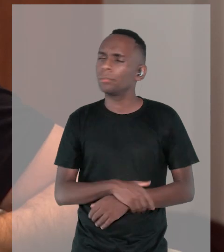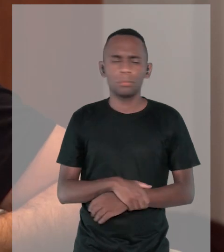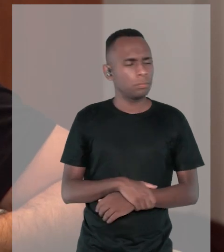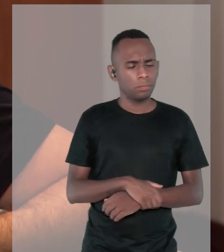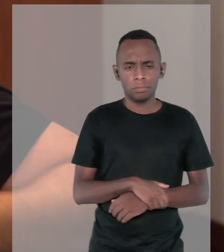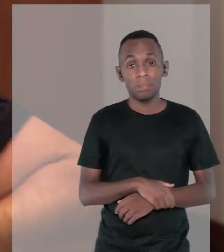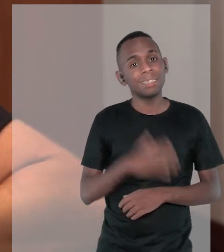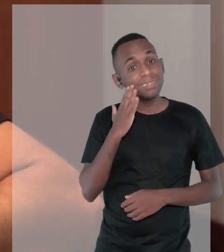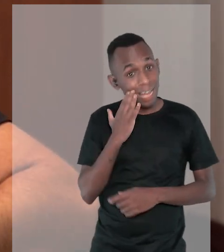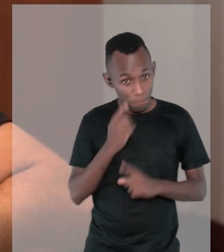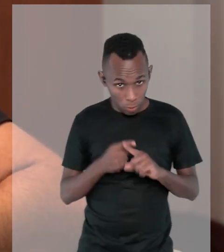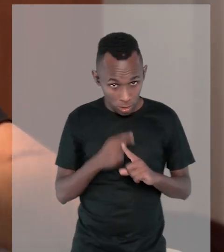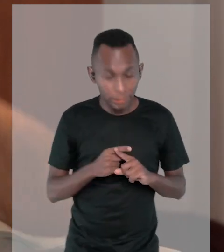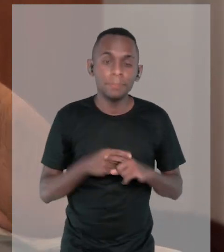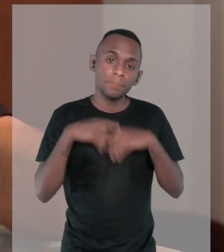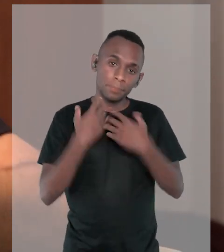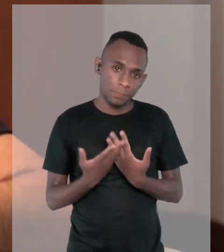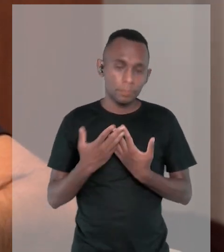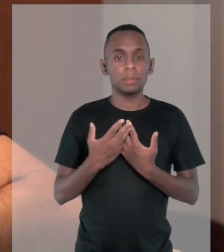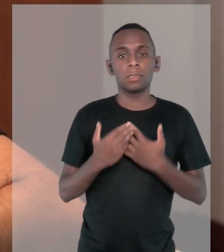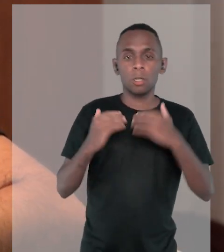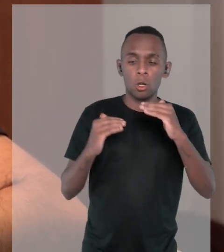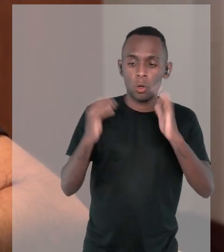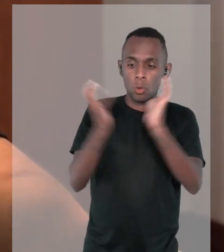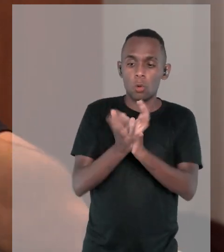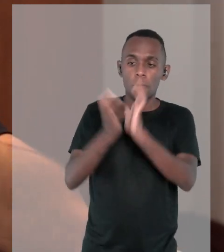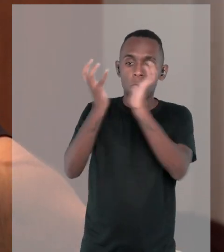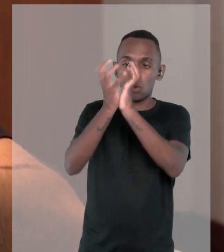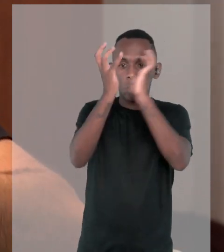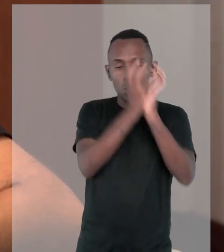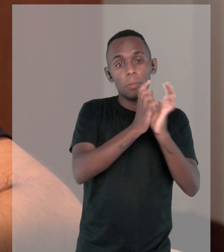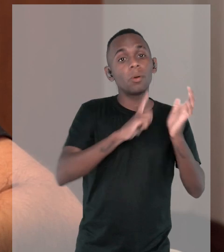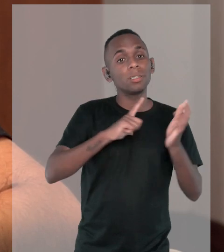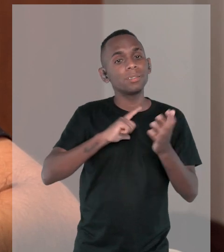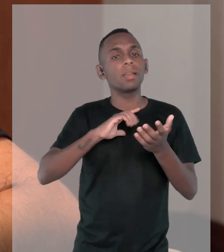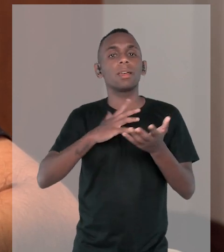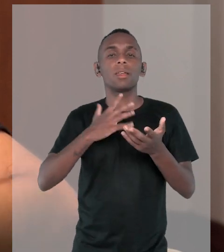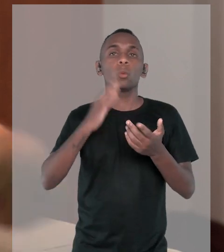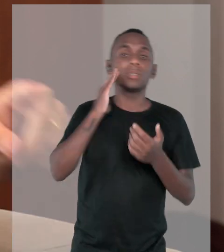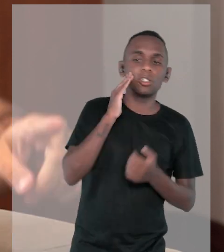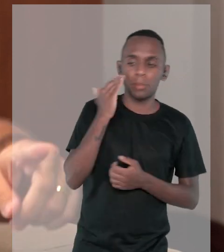não. Sabe por quê? Porque entre uma camada e outra, Chico, tem a interpretação.